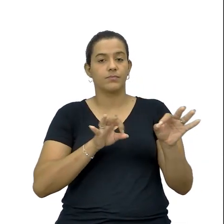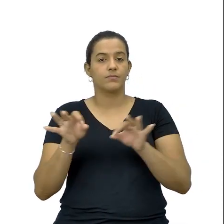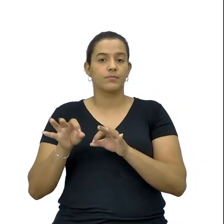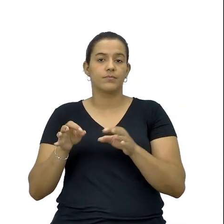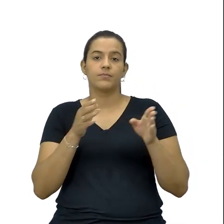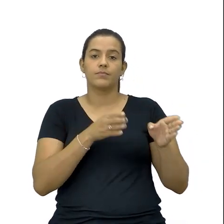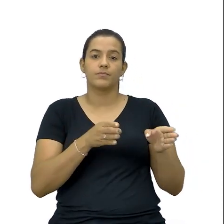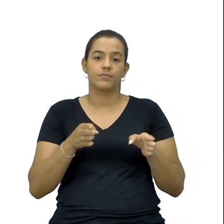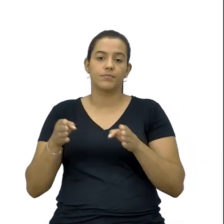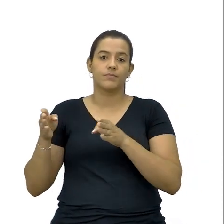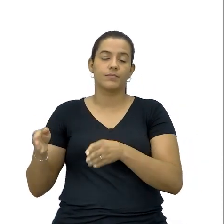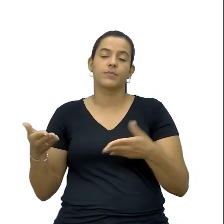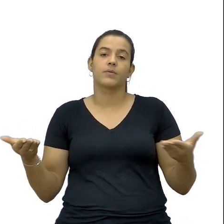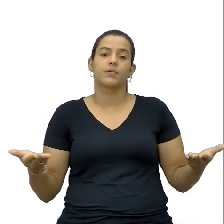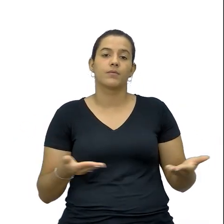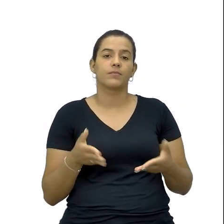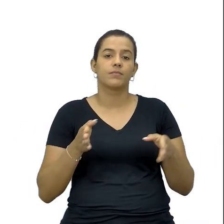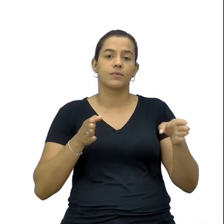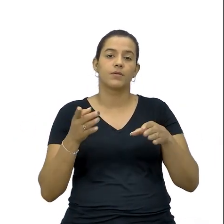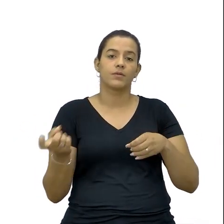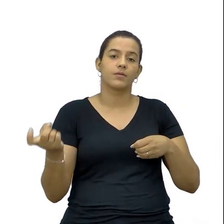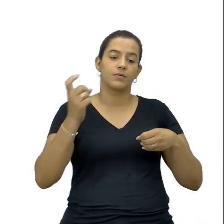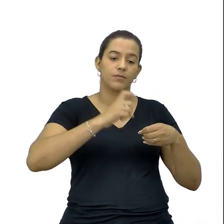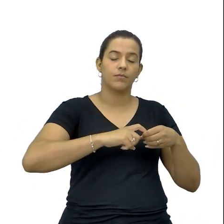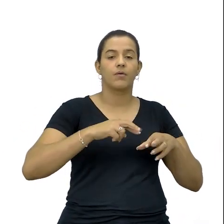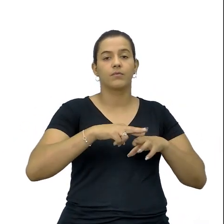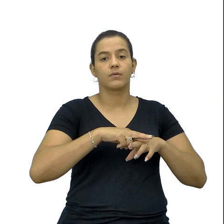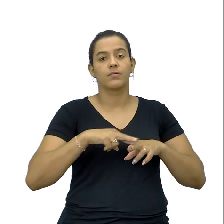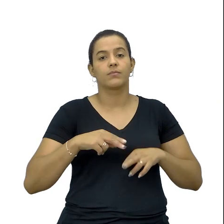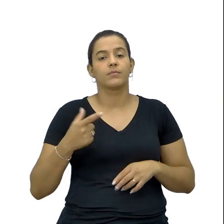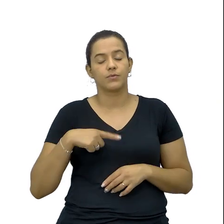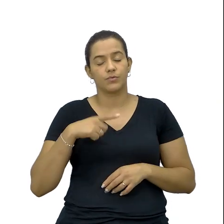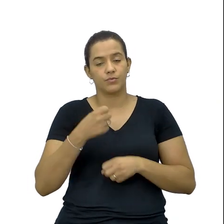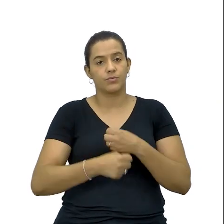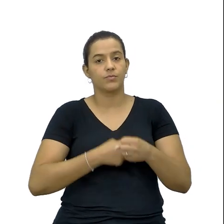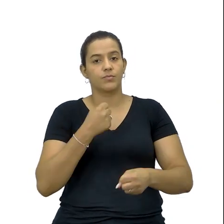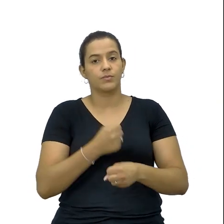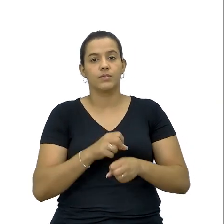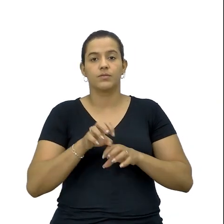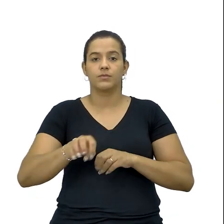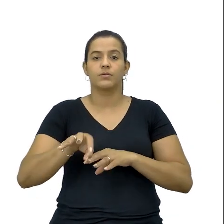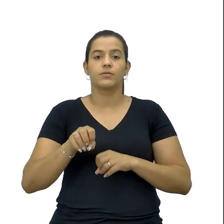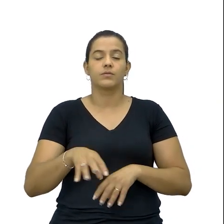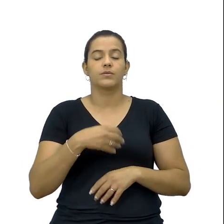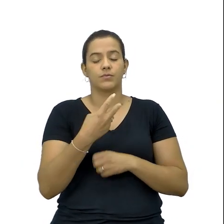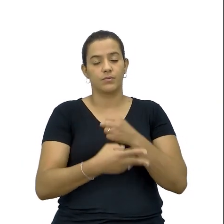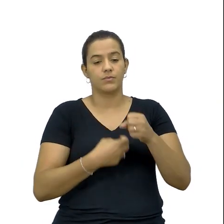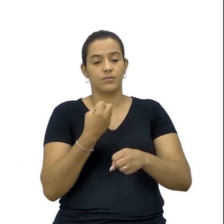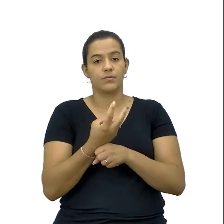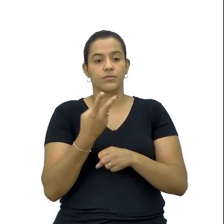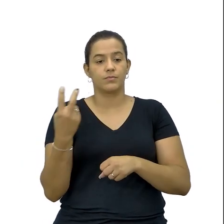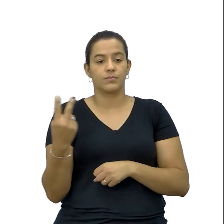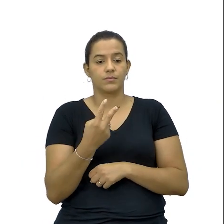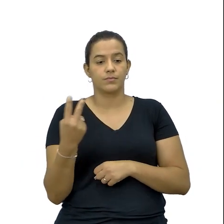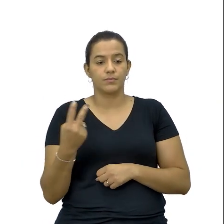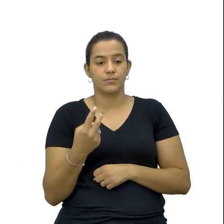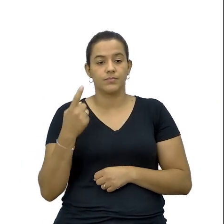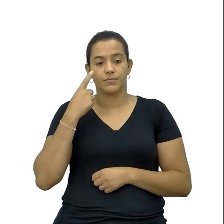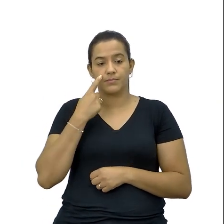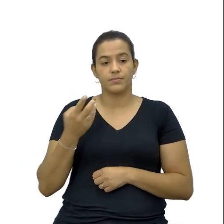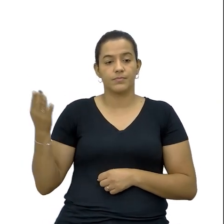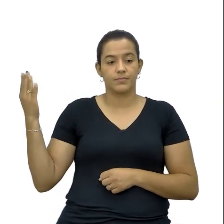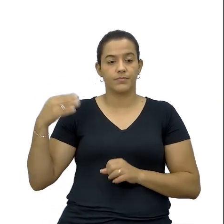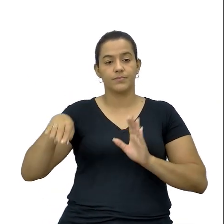momento que vocês estão, que é da retomada do ano letivo agora de 2022. Nós deixamos os